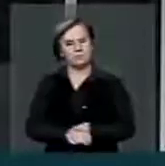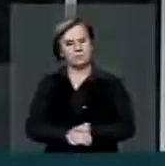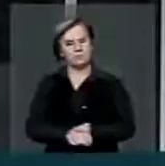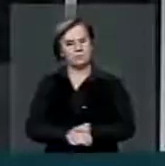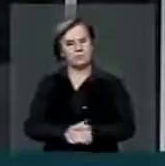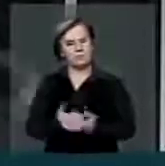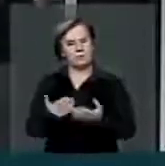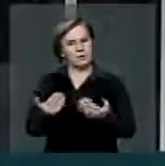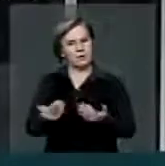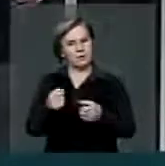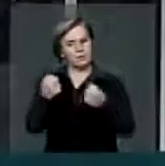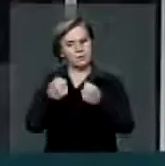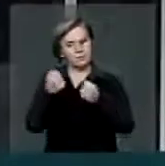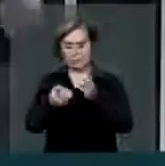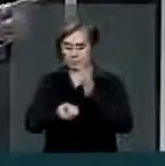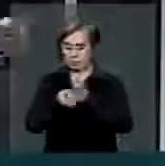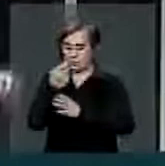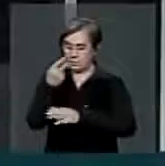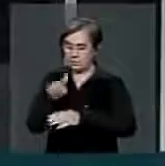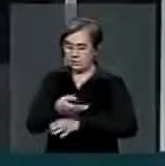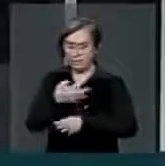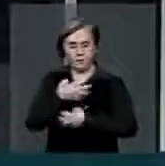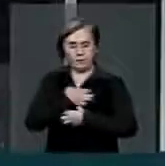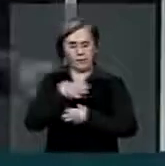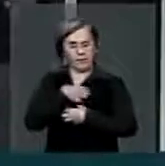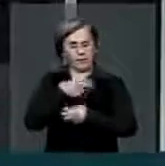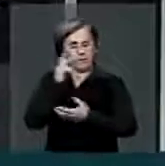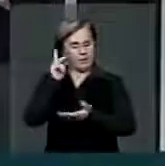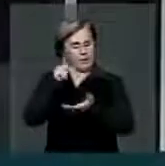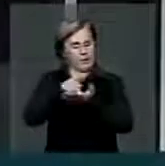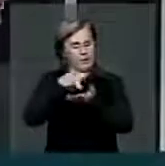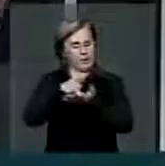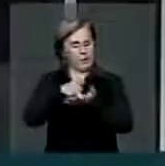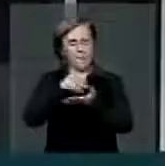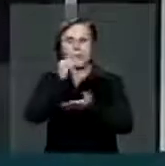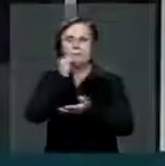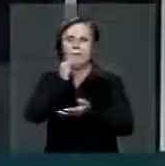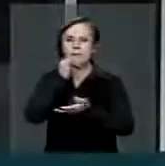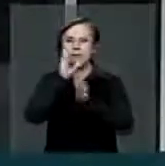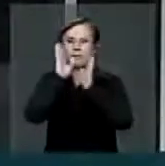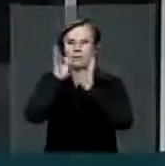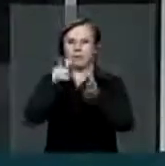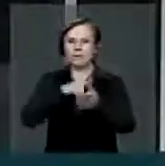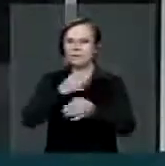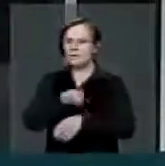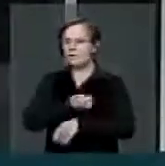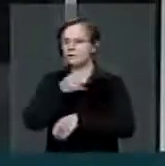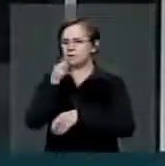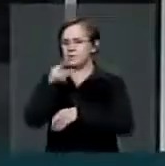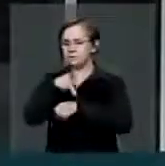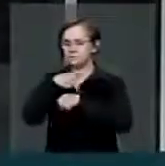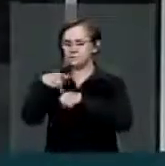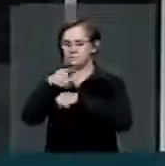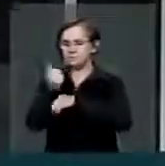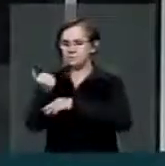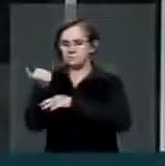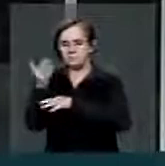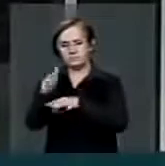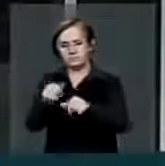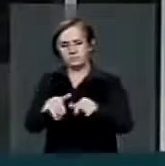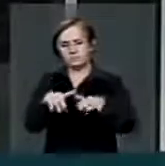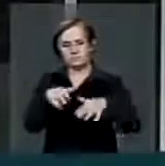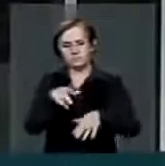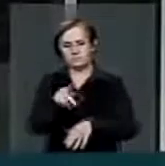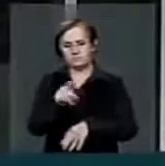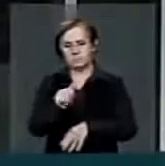aqui canais efetivos, a exemplo do que já existe em outros parlamentos. E quero aqui, senhor